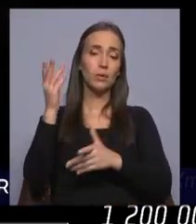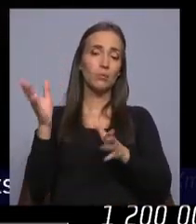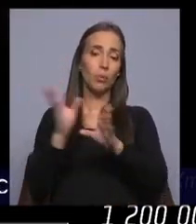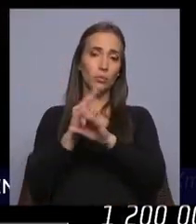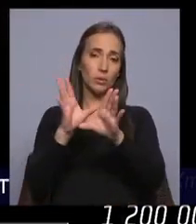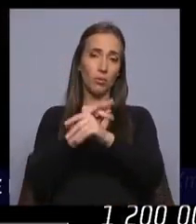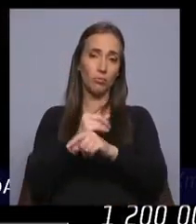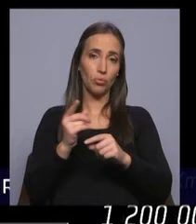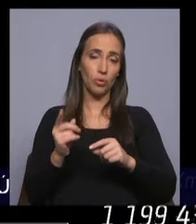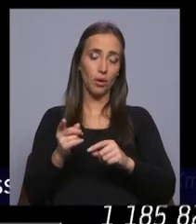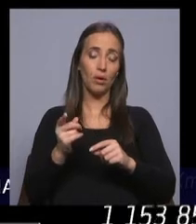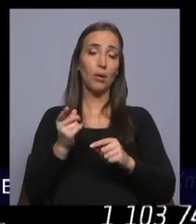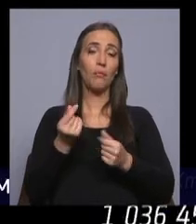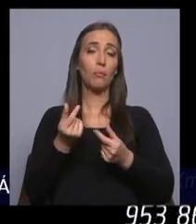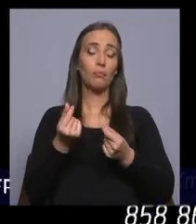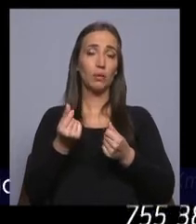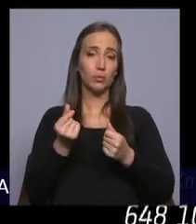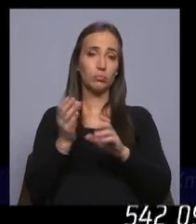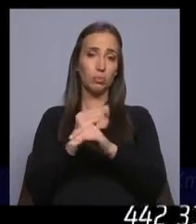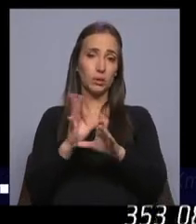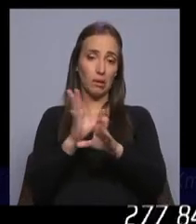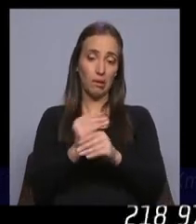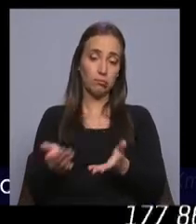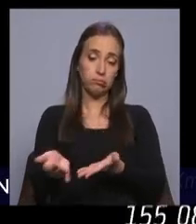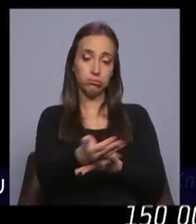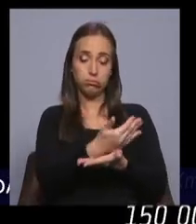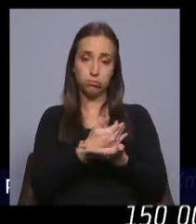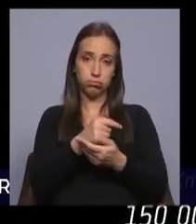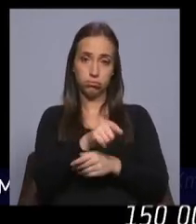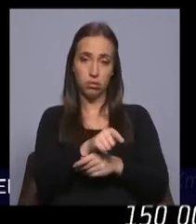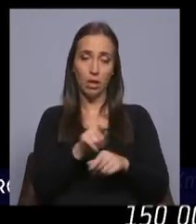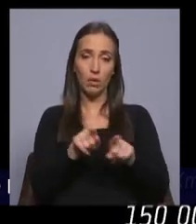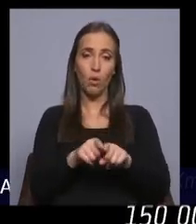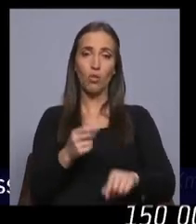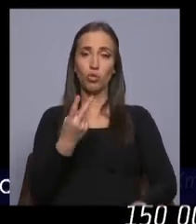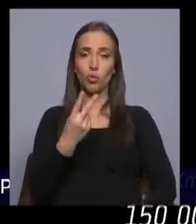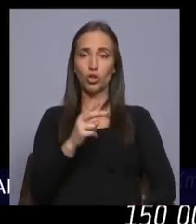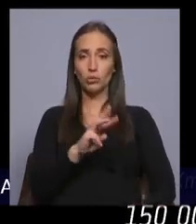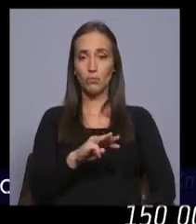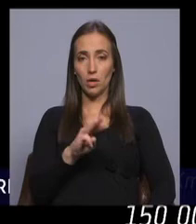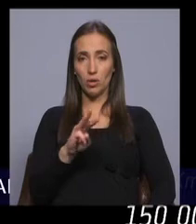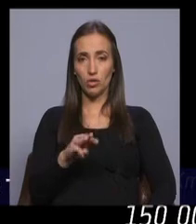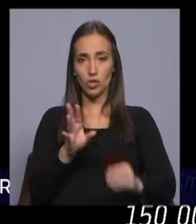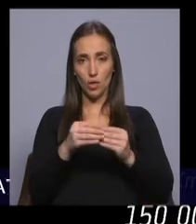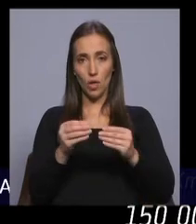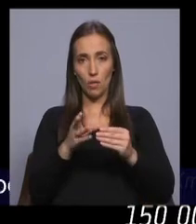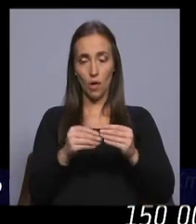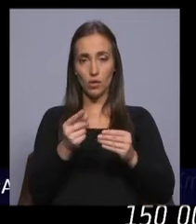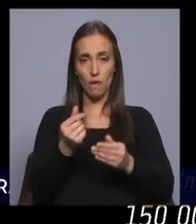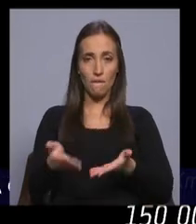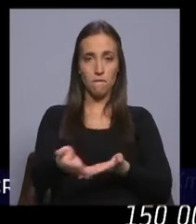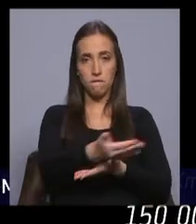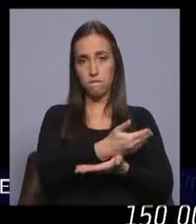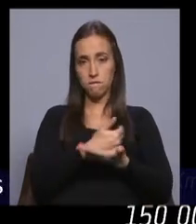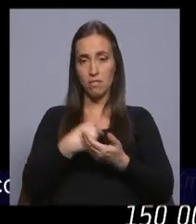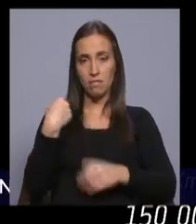estimado, ou os valores de marketing estimado por esta operação, dá qualquer coisa como 2 milhões de dólares de receitas